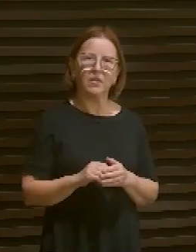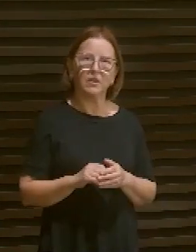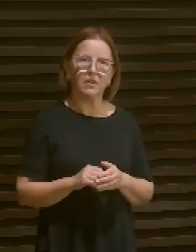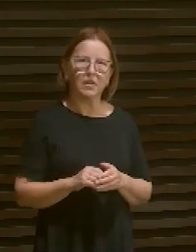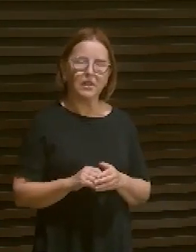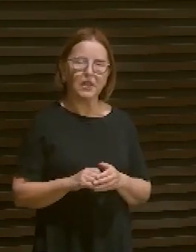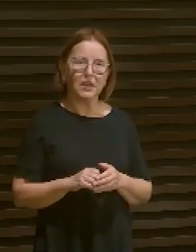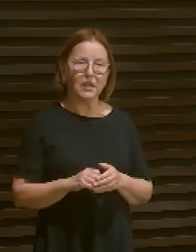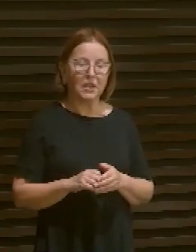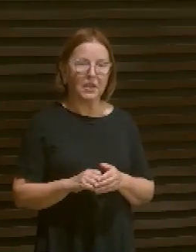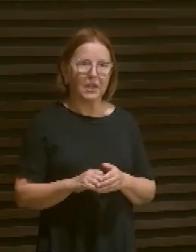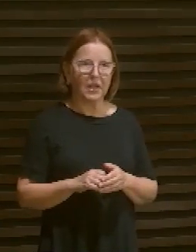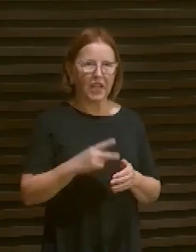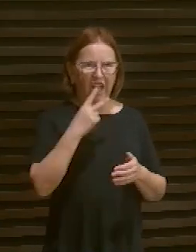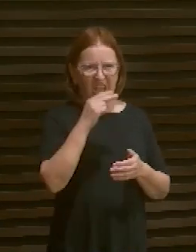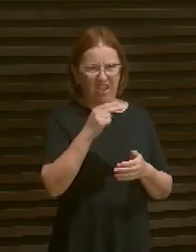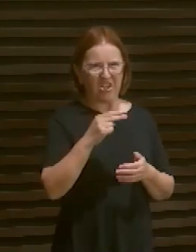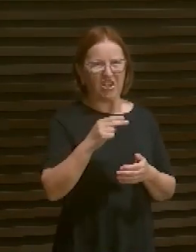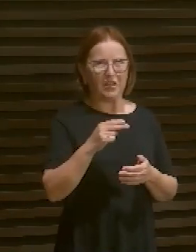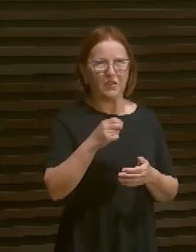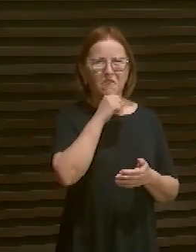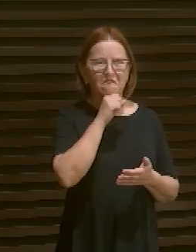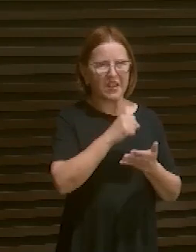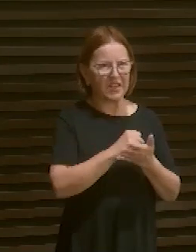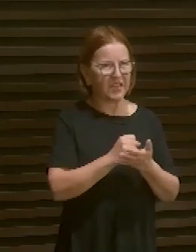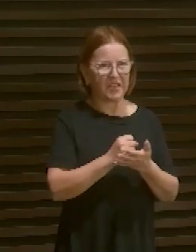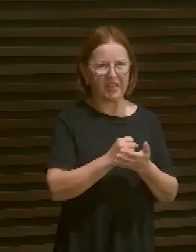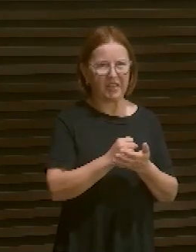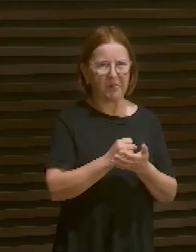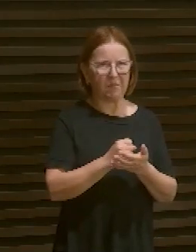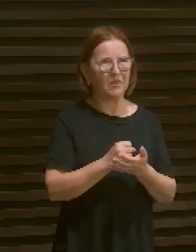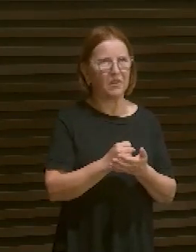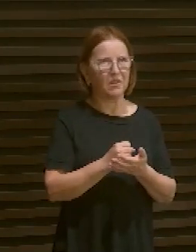coisa velha, obsoleta. Ainda que